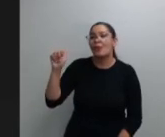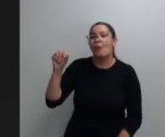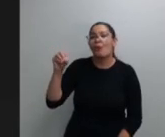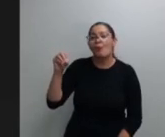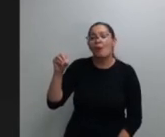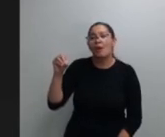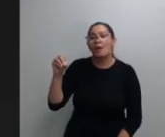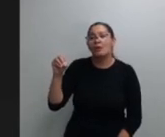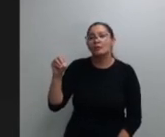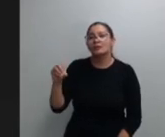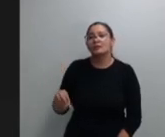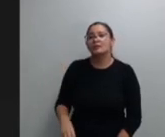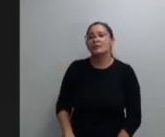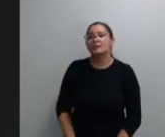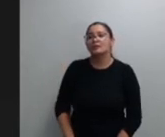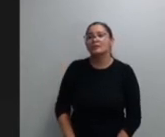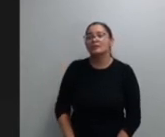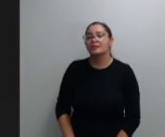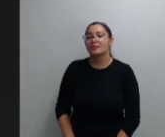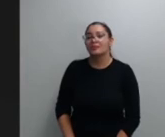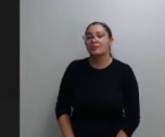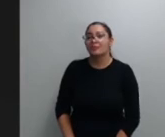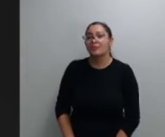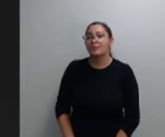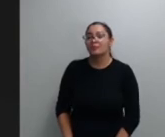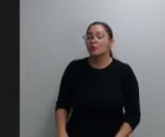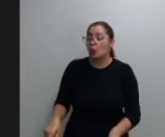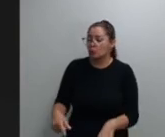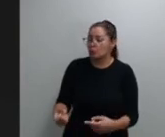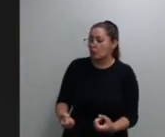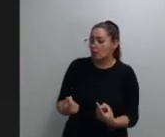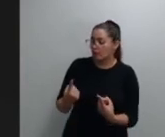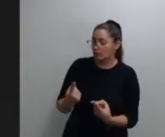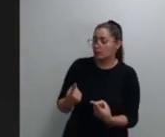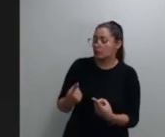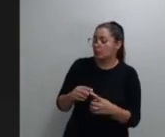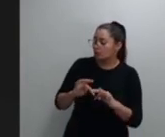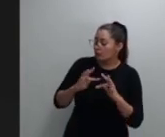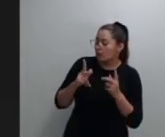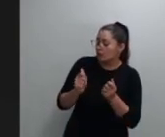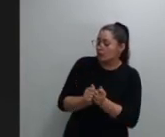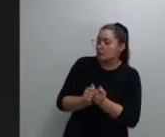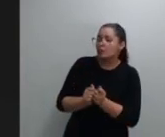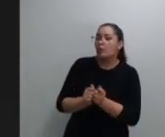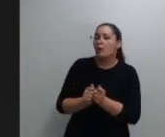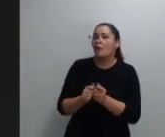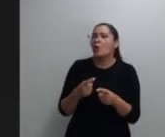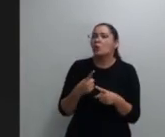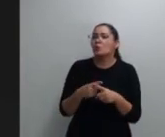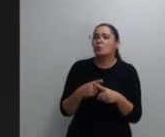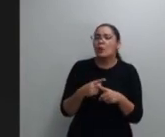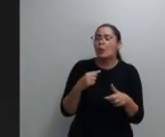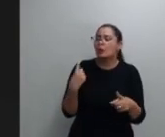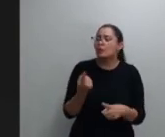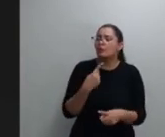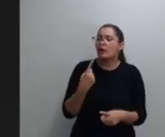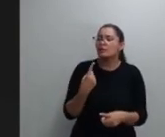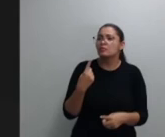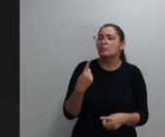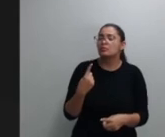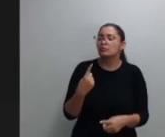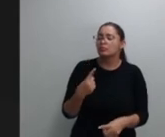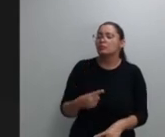interesses individuais dos concorrentes mas sim do interesse social como um todo não sei por que não faz isso com os bancos no Brasil nem com as seguradoras